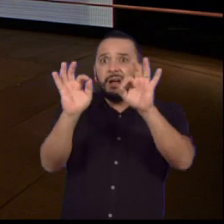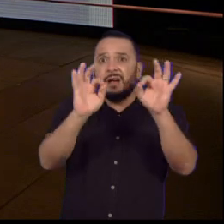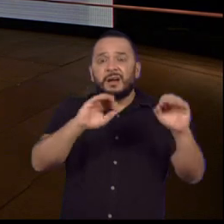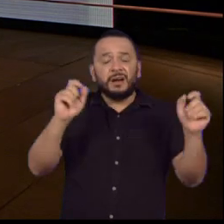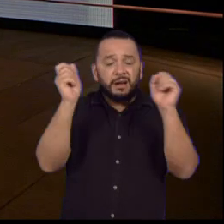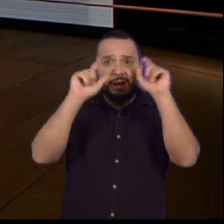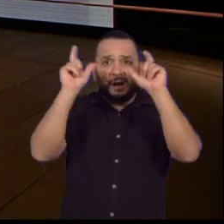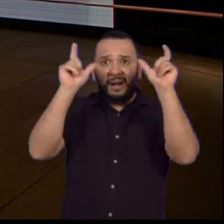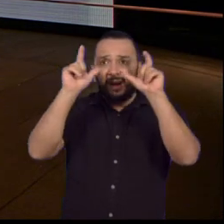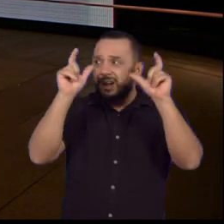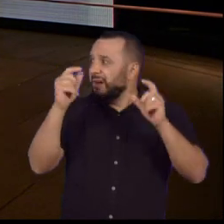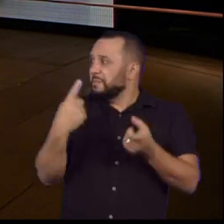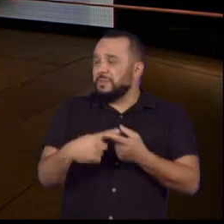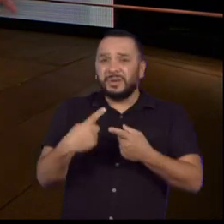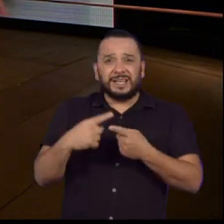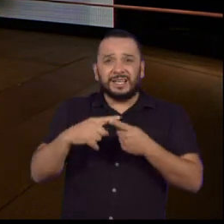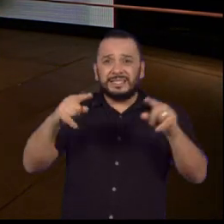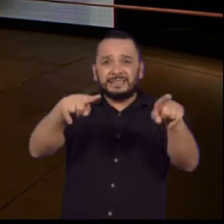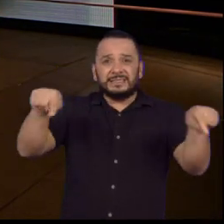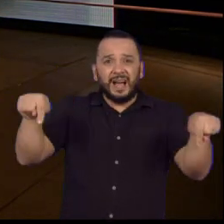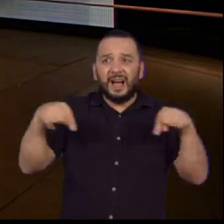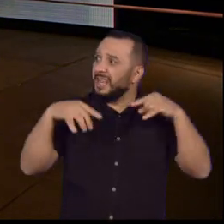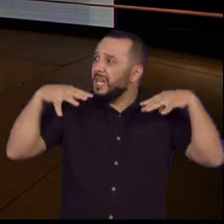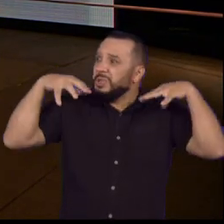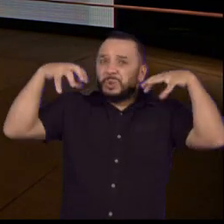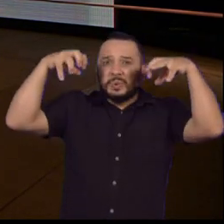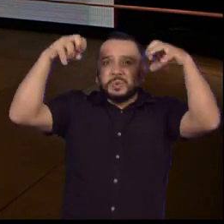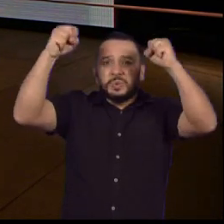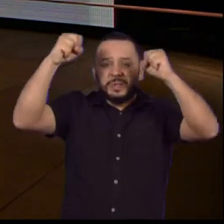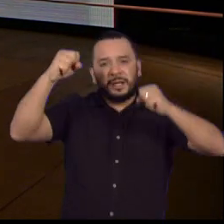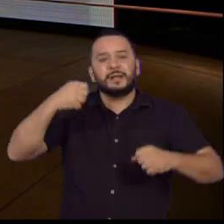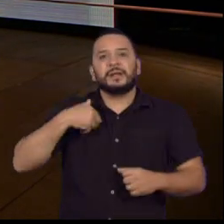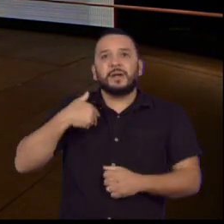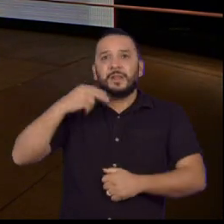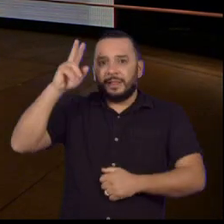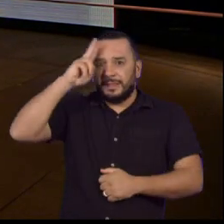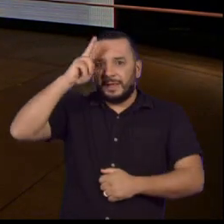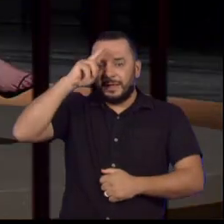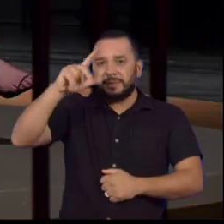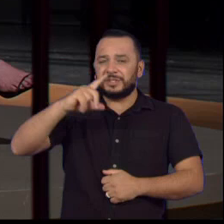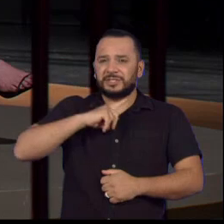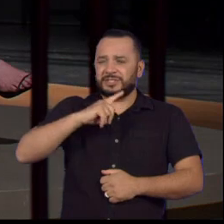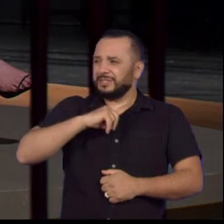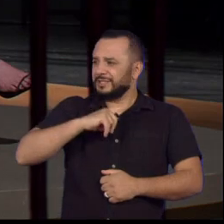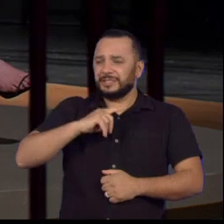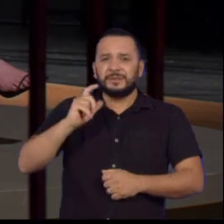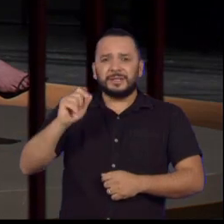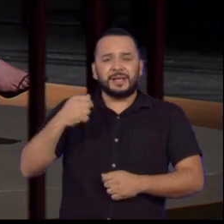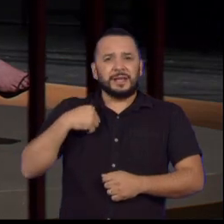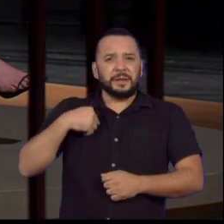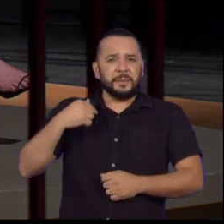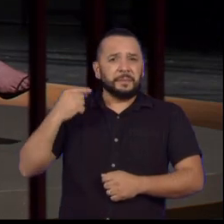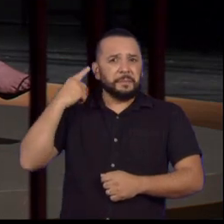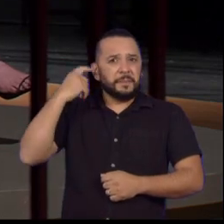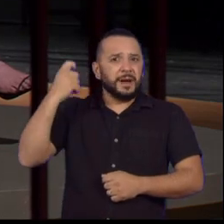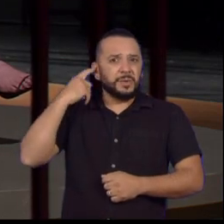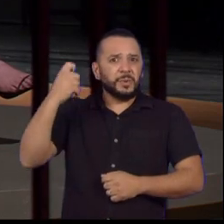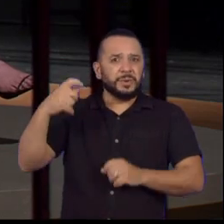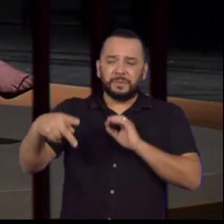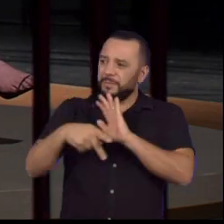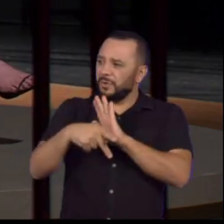pisaria numa sala escura, e eu lembro de um trem que passava em cima de mim, e eu tinha a sensação que eu tinha